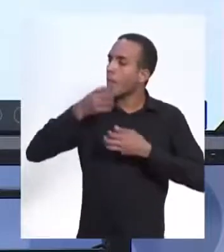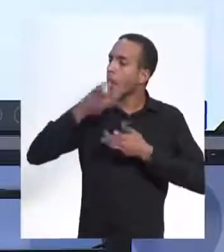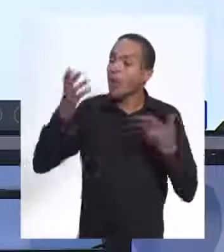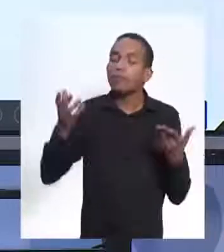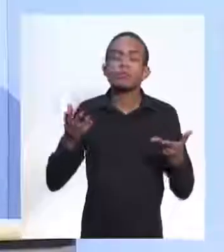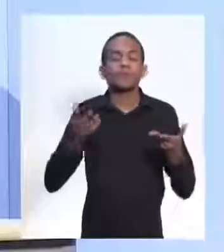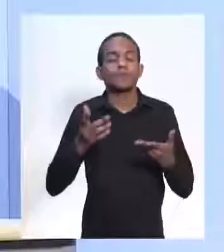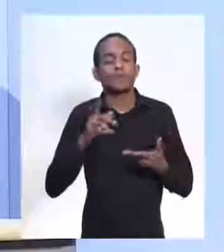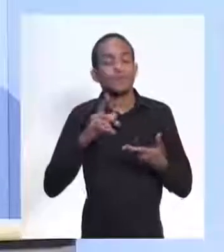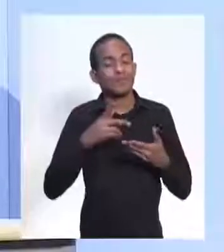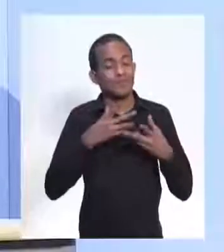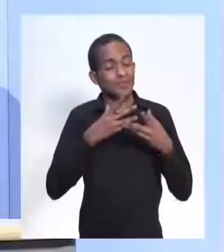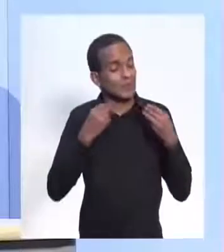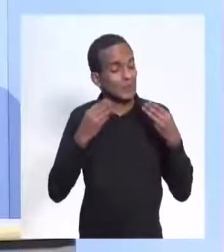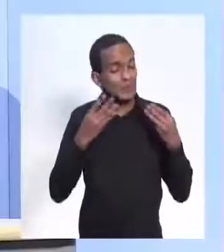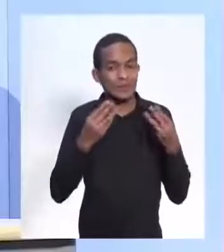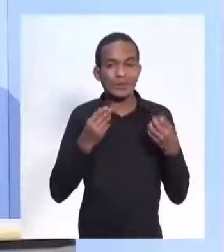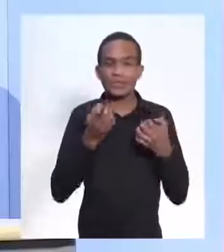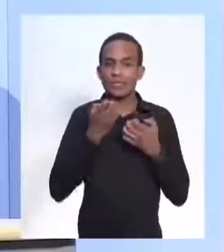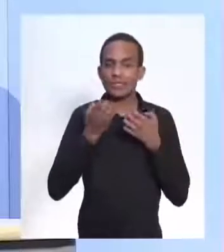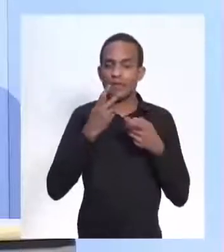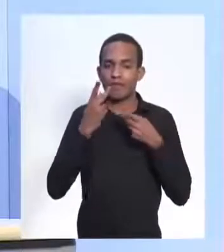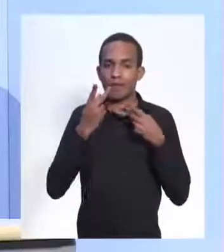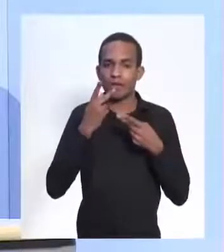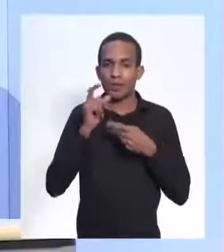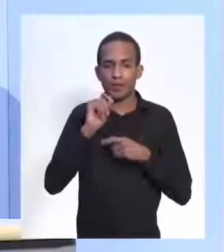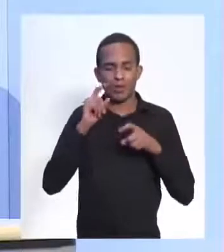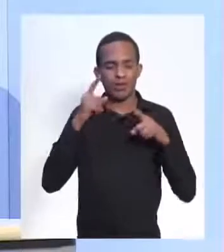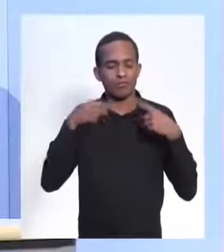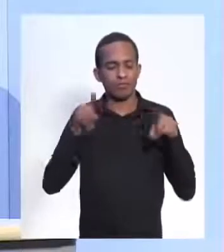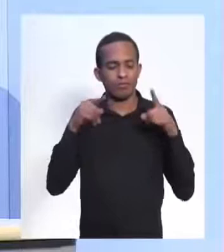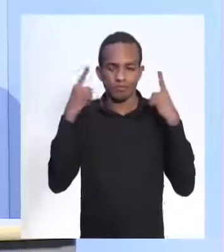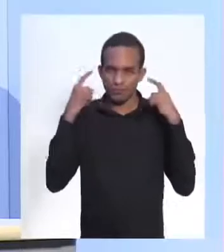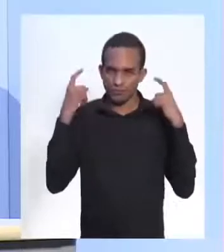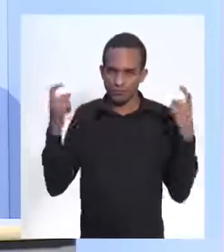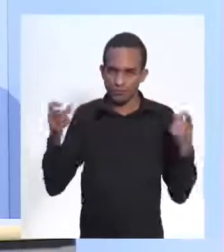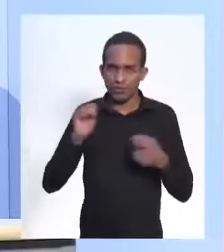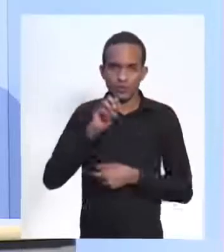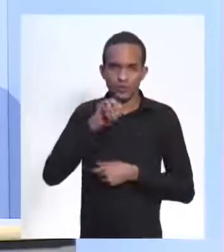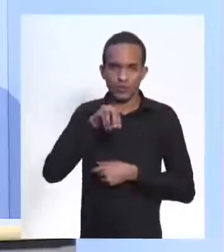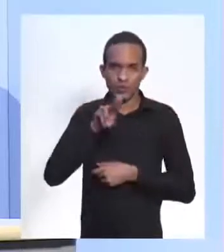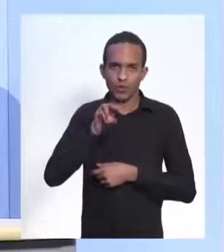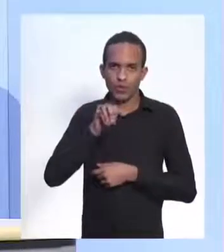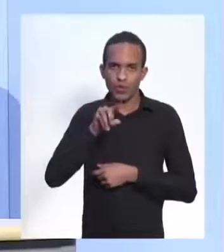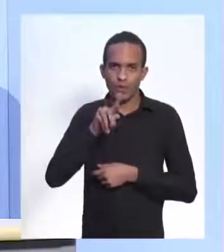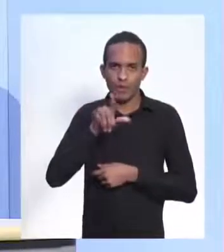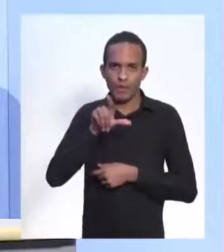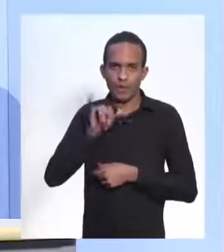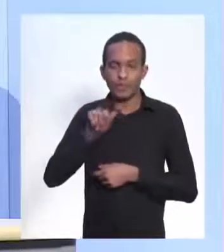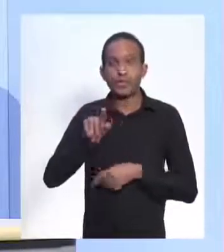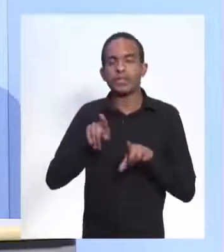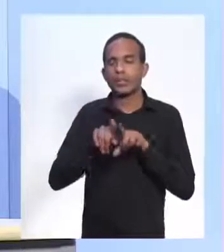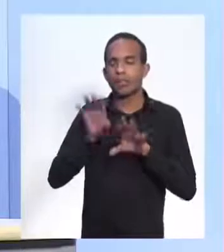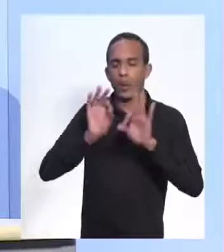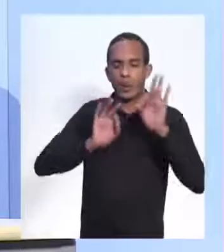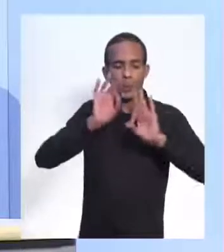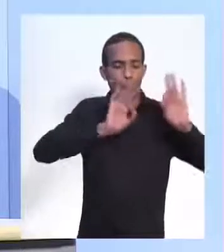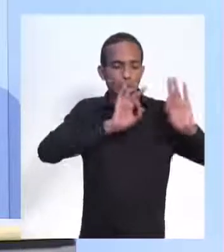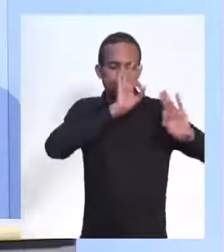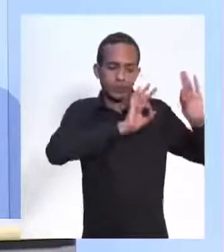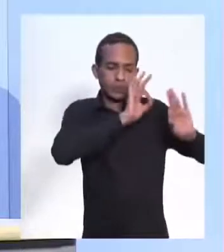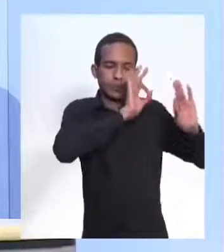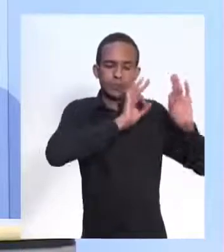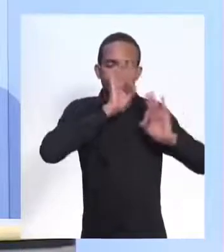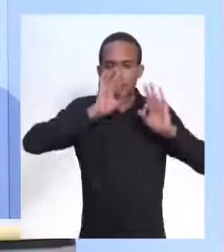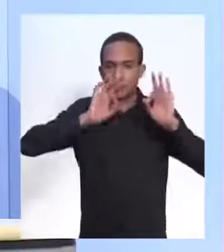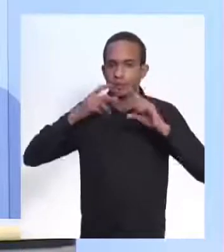Olha, a grande maioria dos alunos citou a sonoplastia e também a questão de cenário, né, a cenotécnica. A